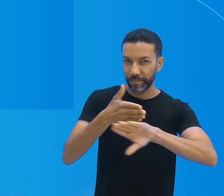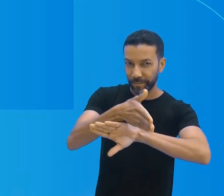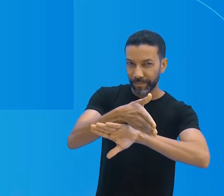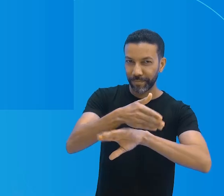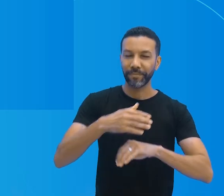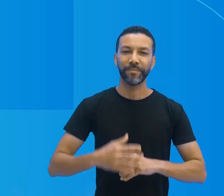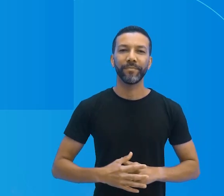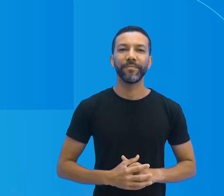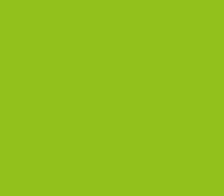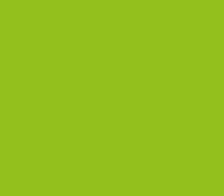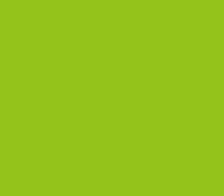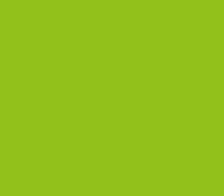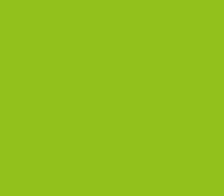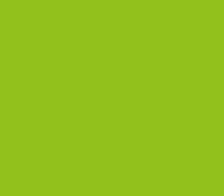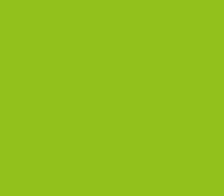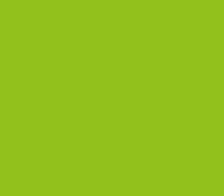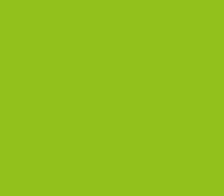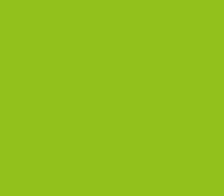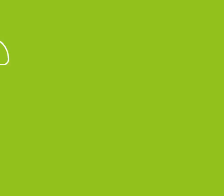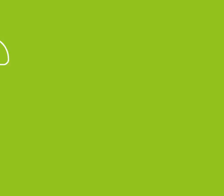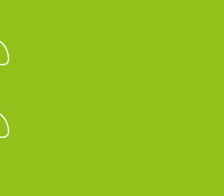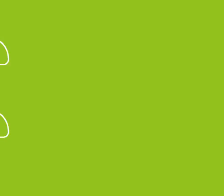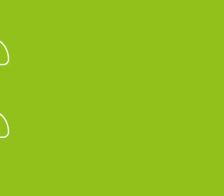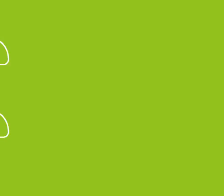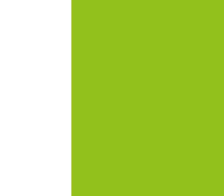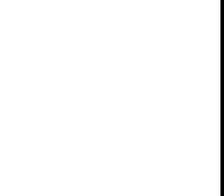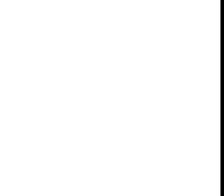uma navegada no sistema.